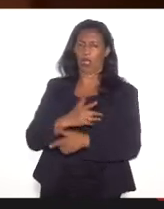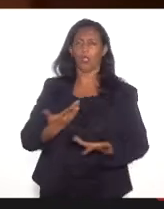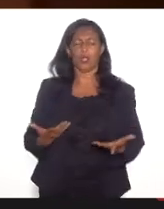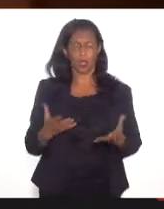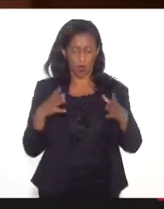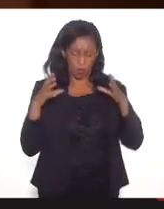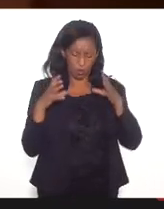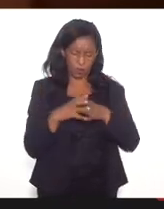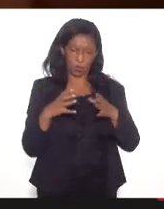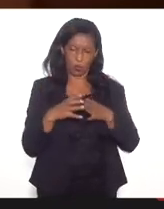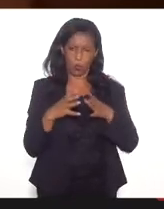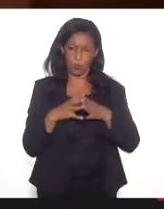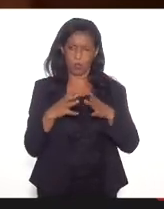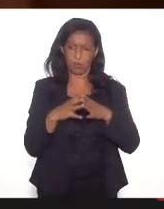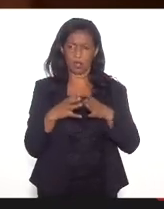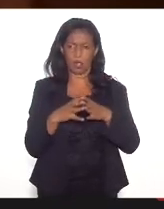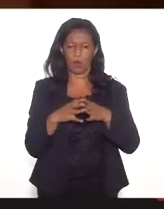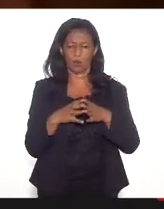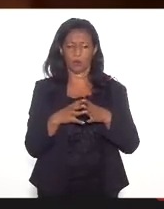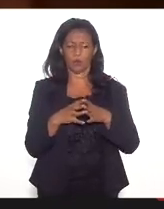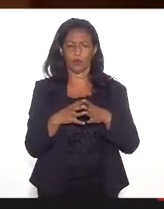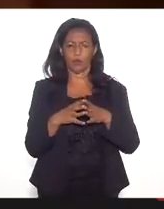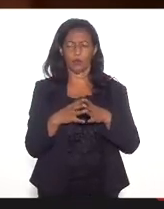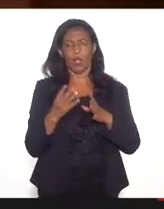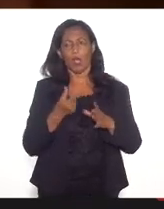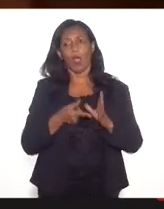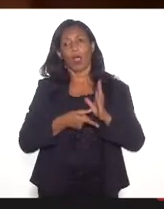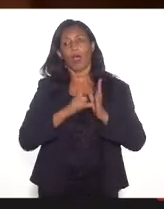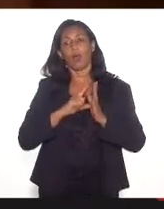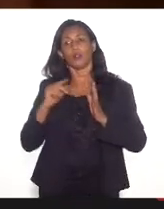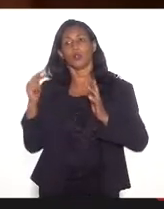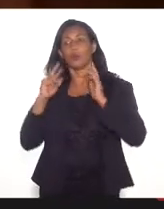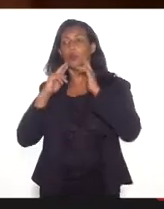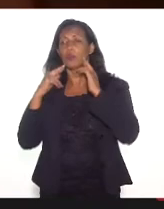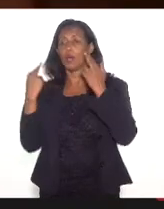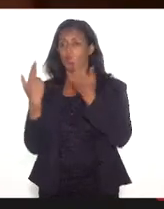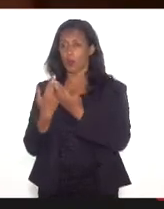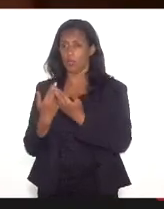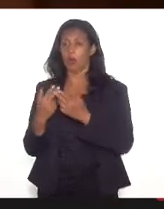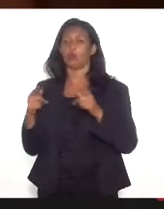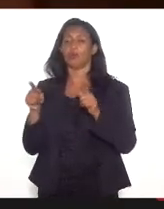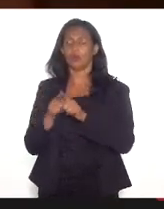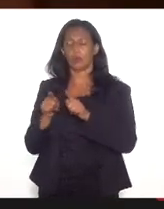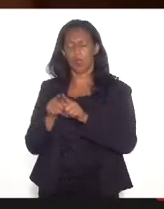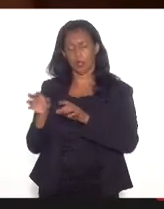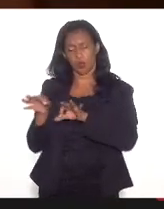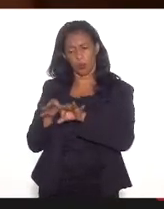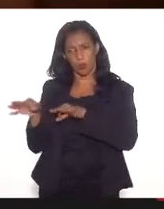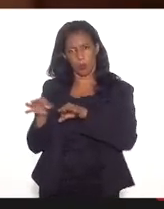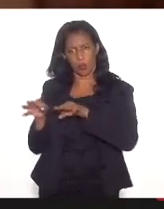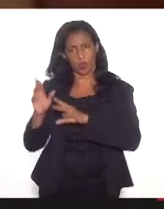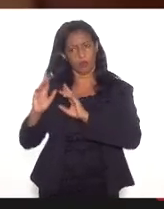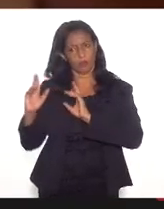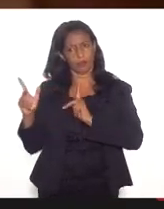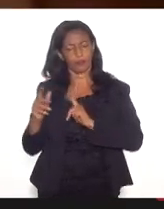comissão e é uma pequena contribuição antes de partir para a nossa audiência pública, também importante, sobre o projeto do Canecão.